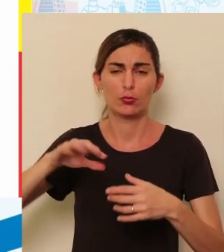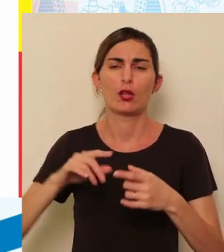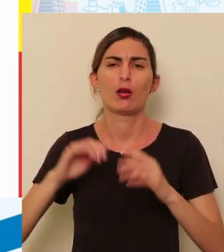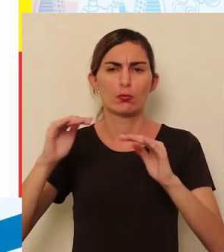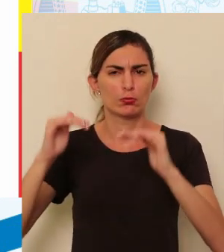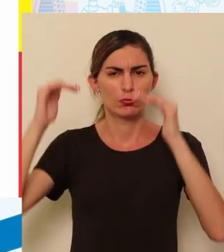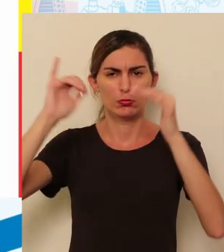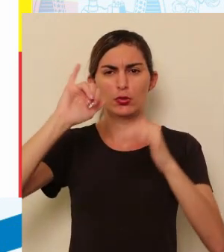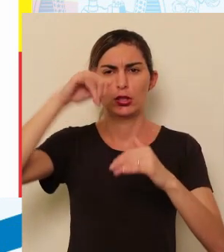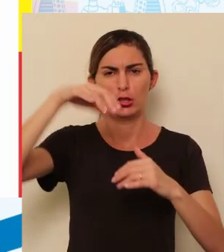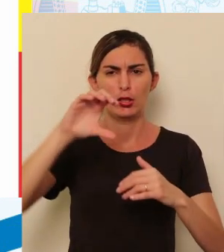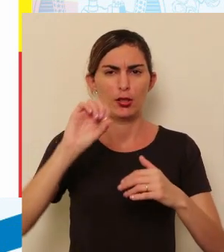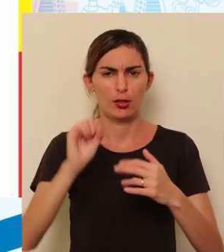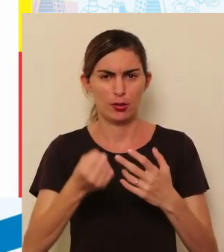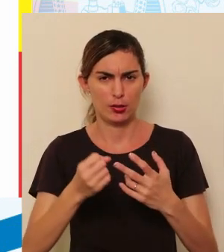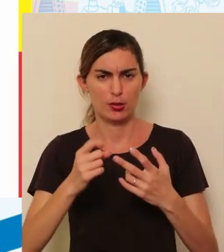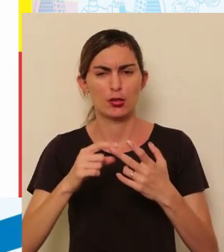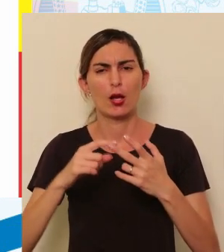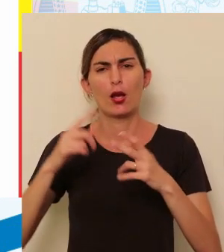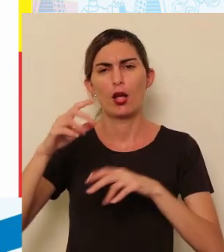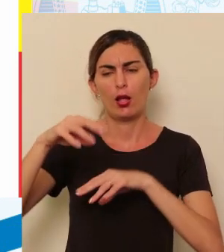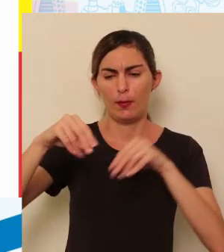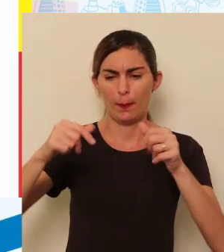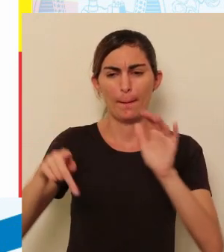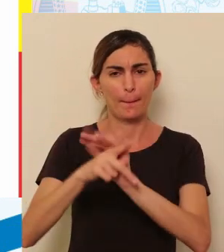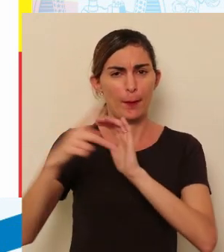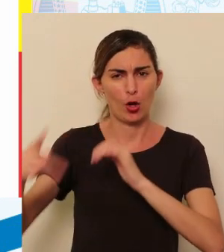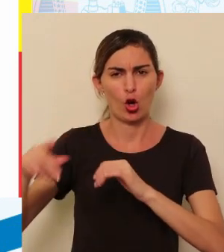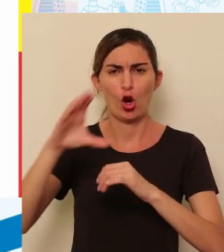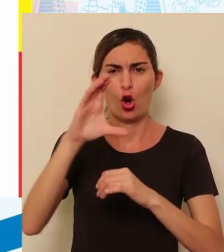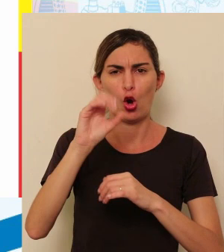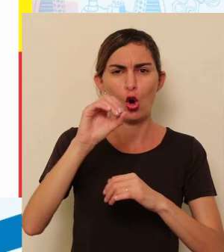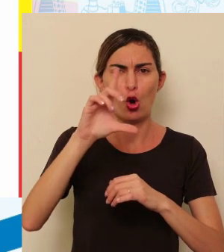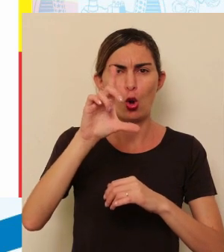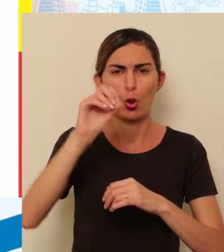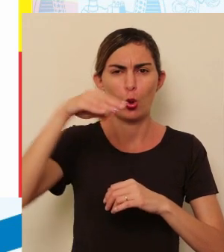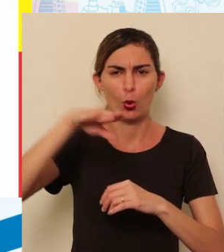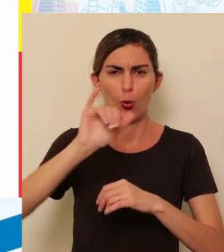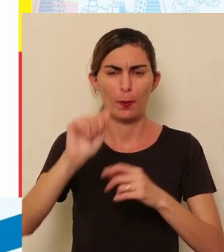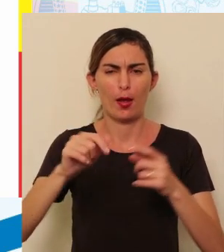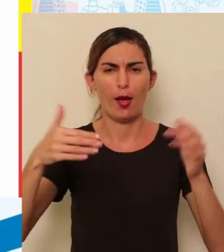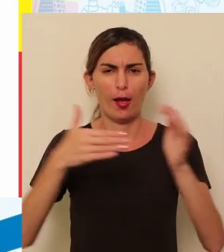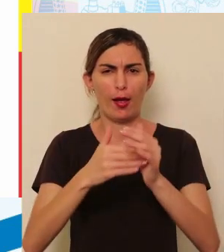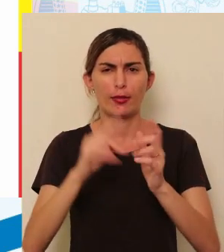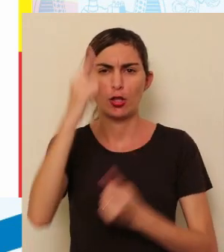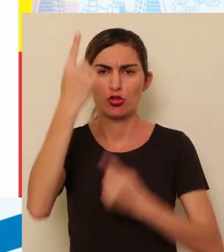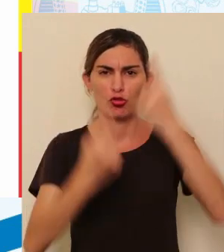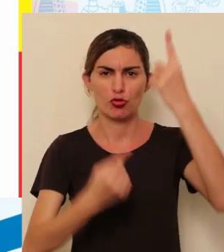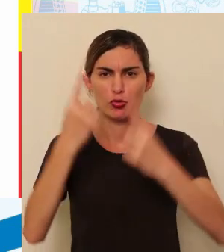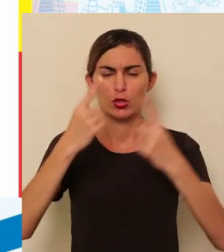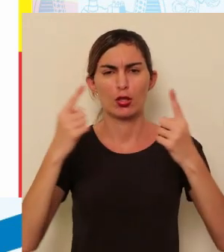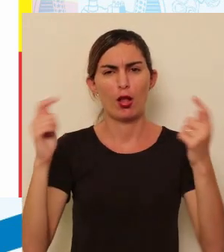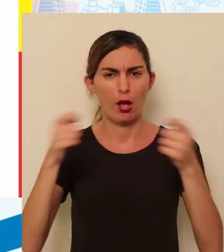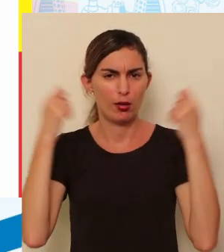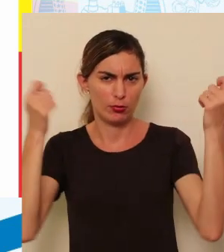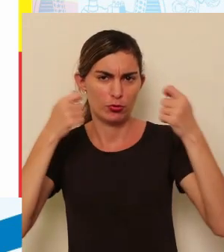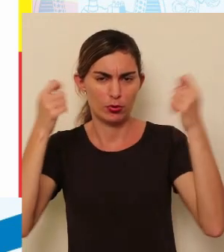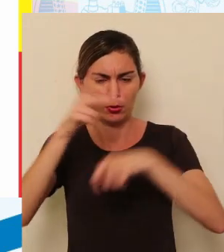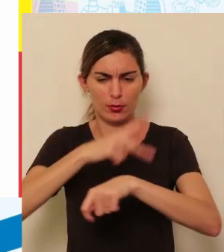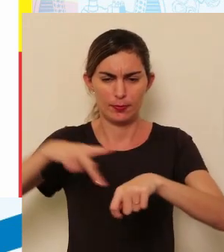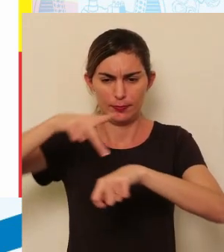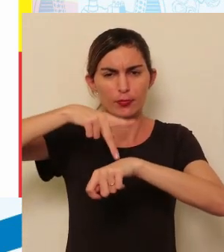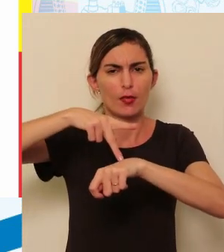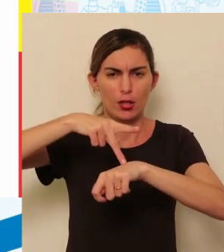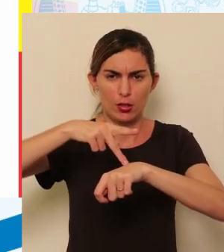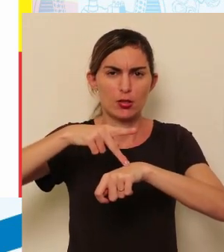por territórios que atualmente correspondem a parte da Colômbia até o norte do Chile e Argentina. Os Incas,